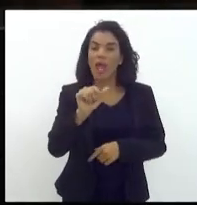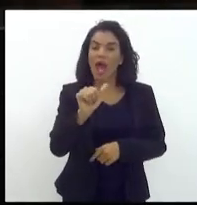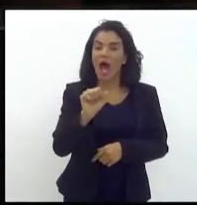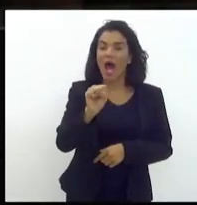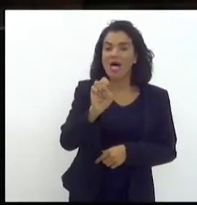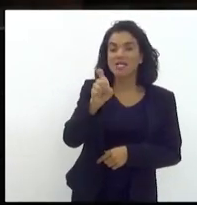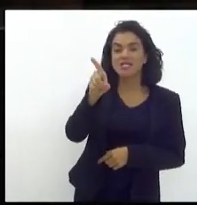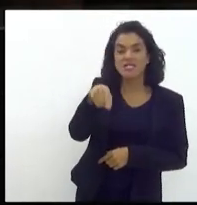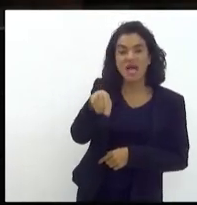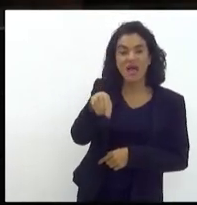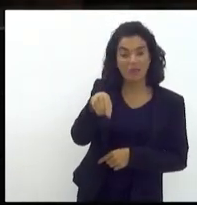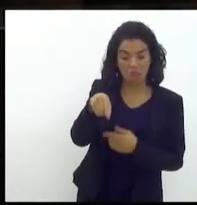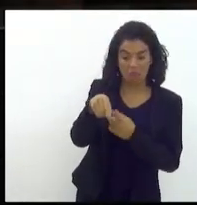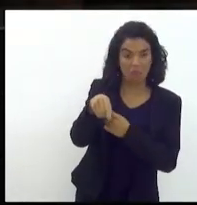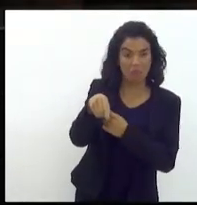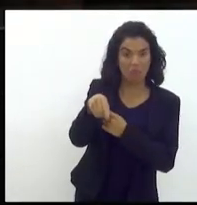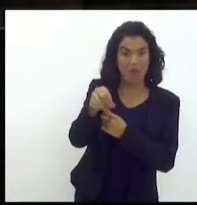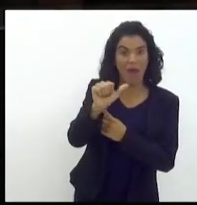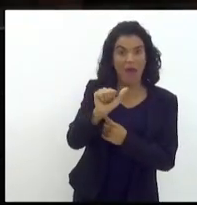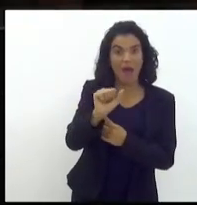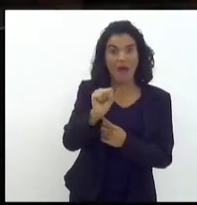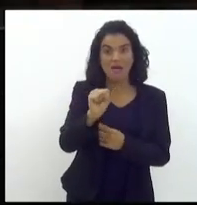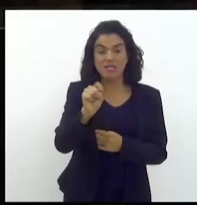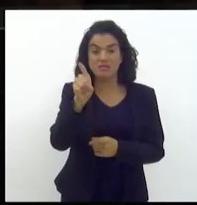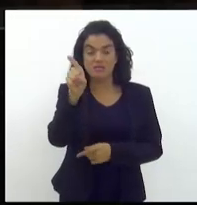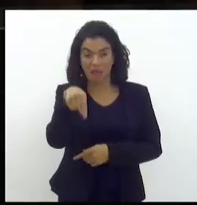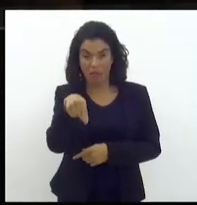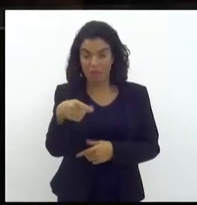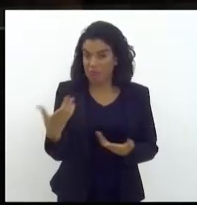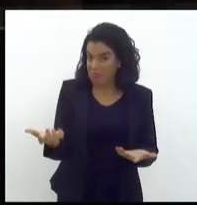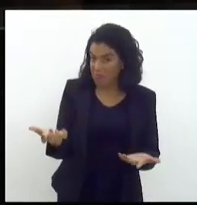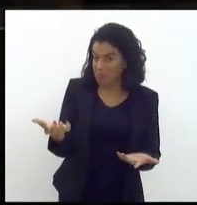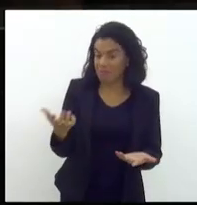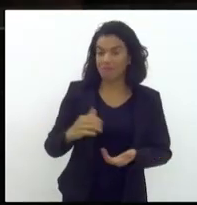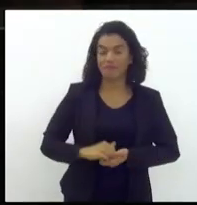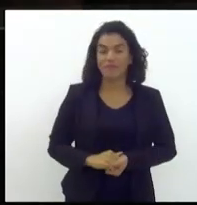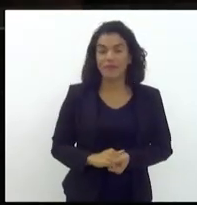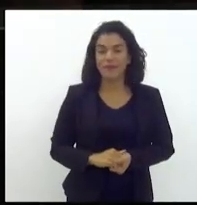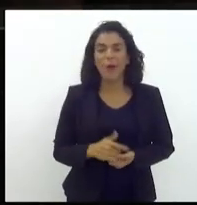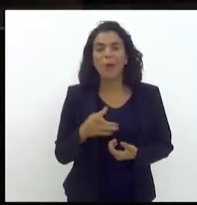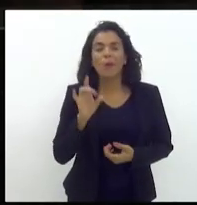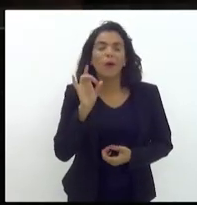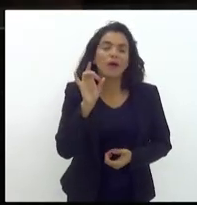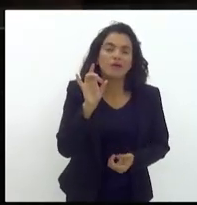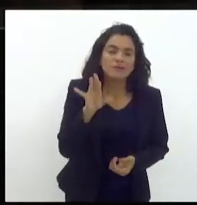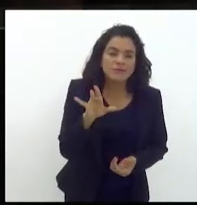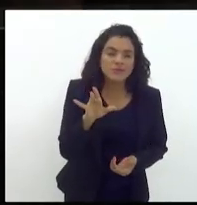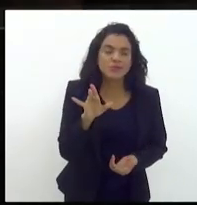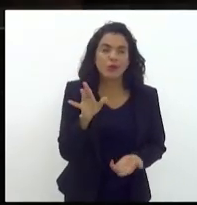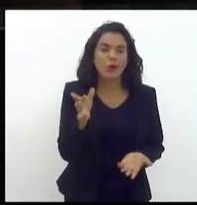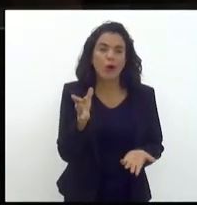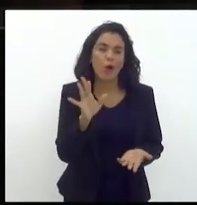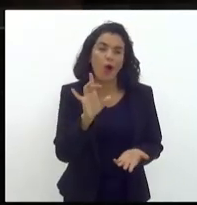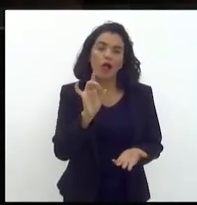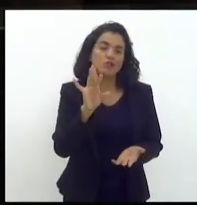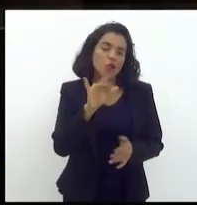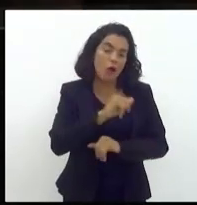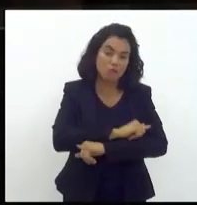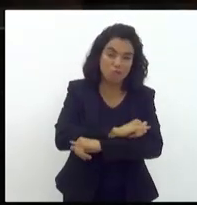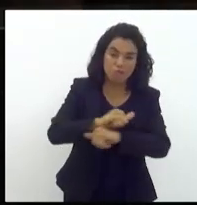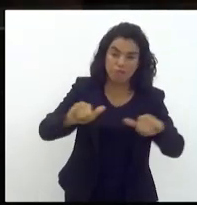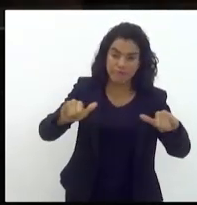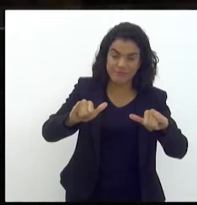s enfim mas é só o registro